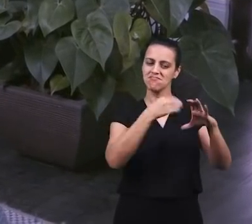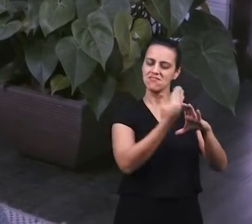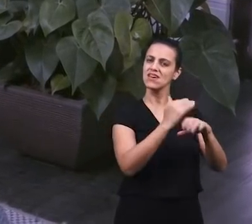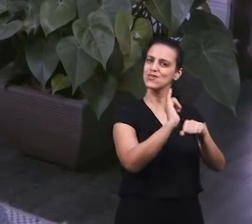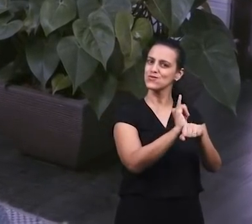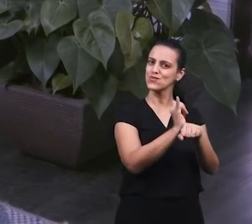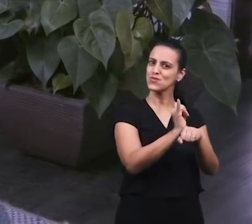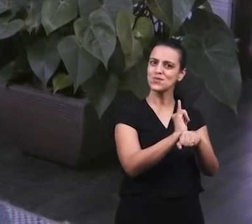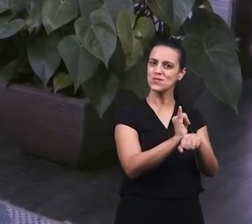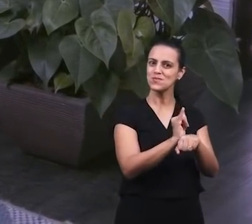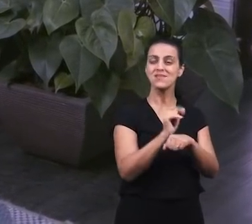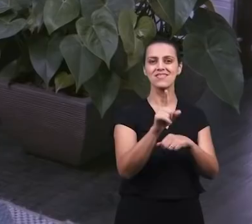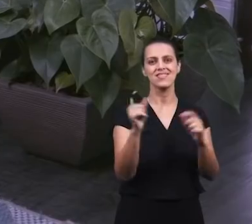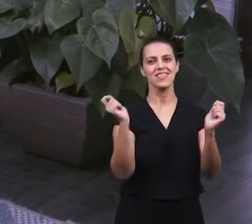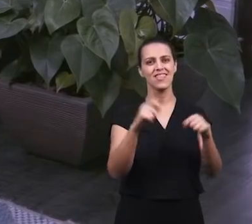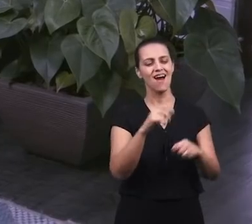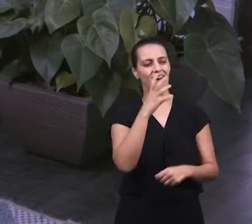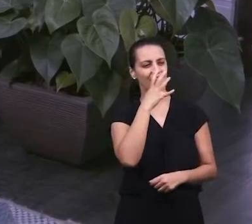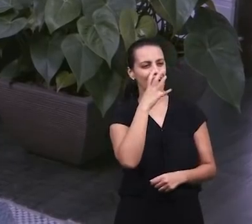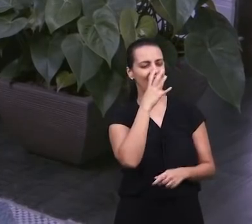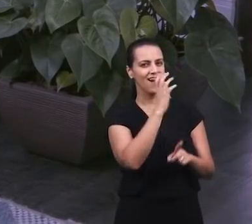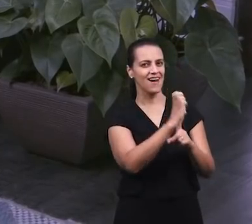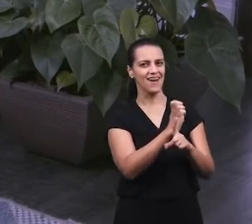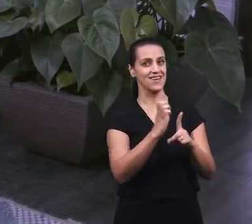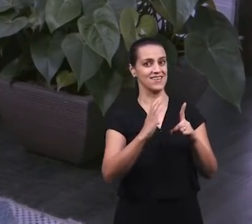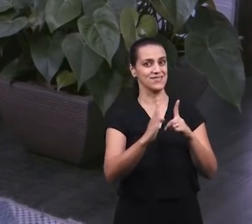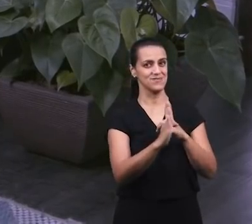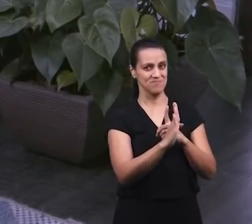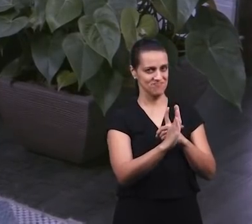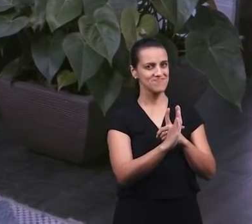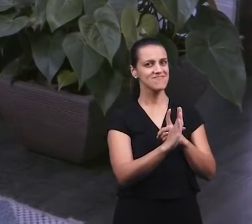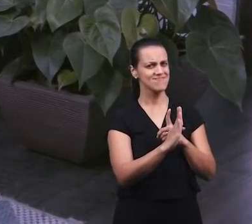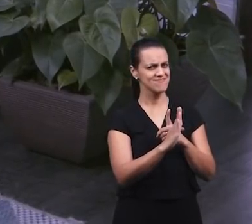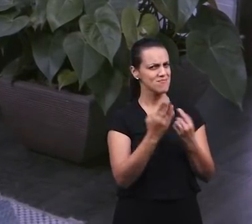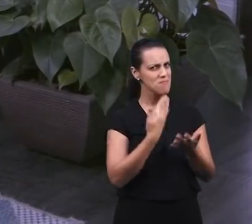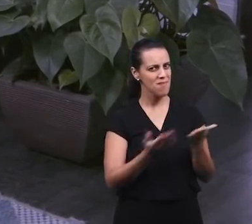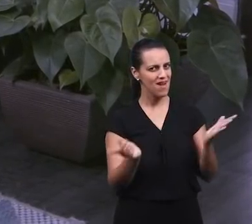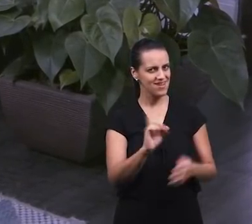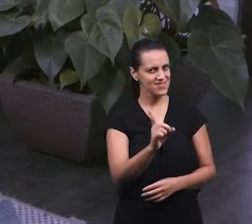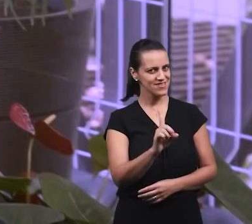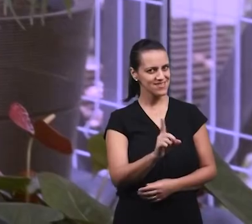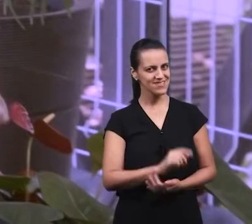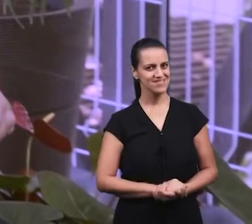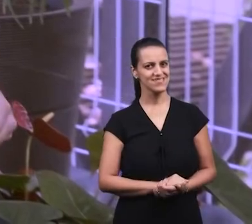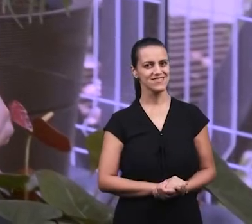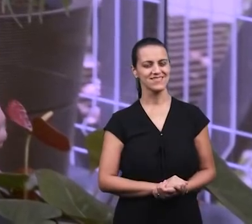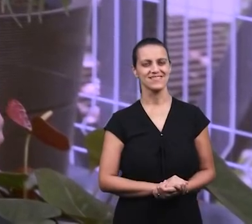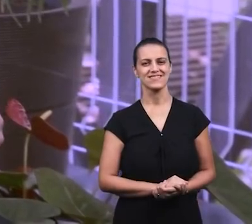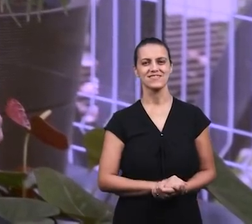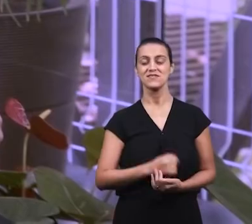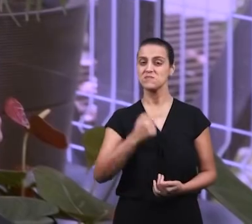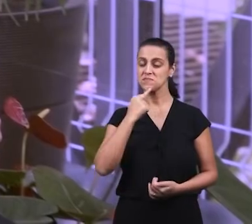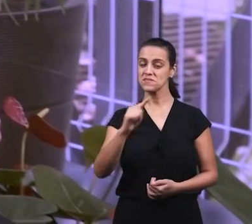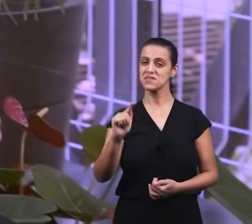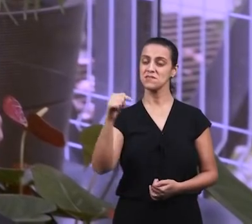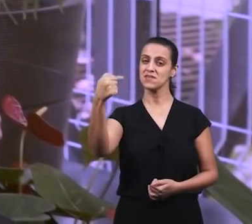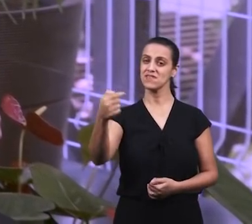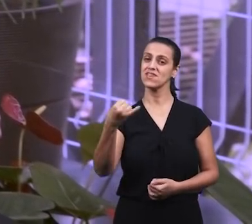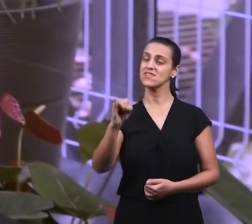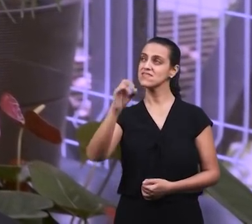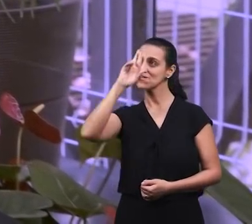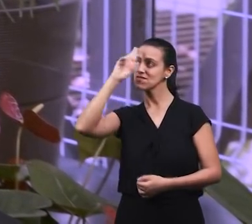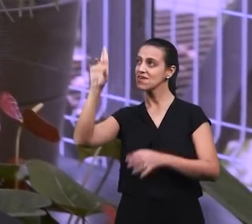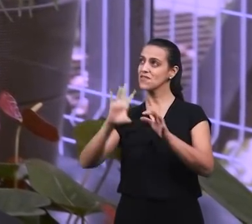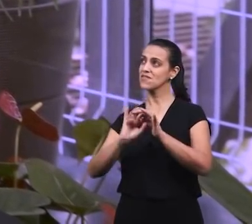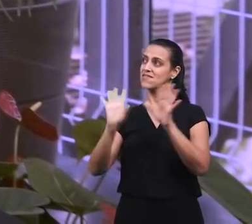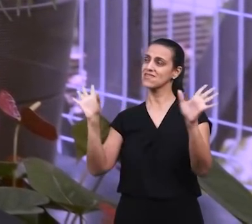no YouTube, você assiste à Escola Bíblica Dominical. Você não pode perder, hein? E na semana que vem, se o Senhor